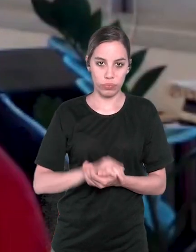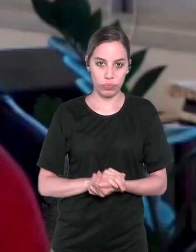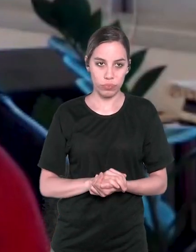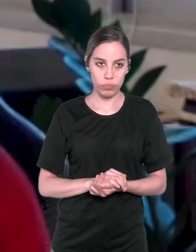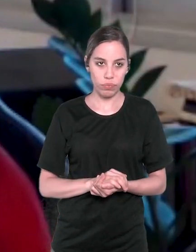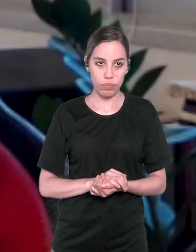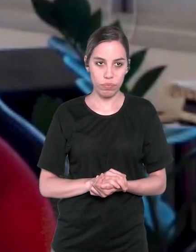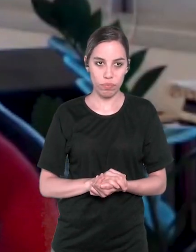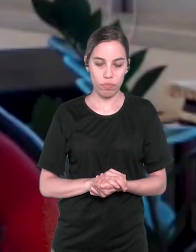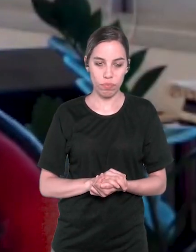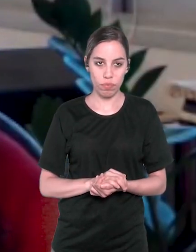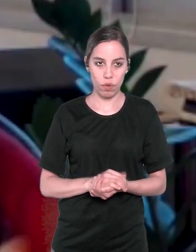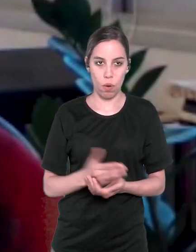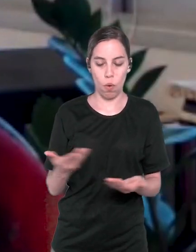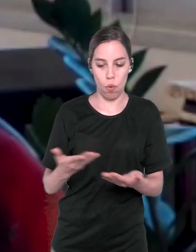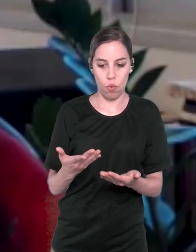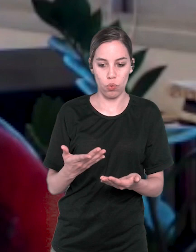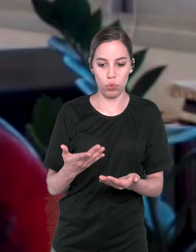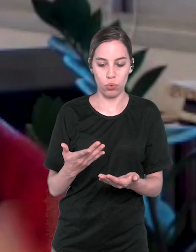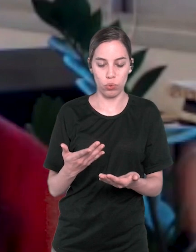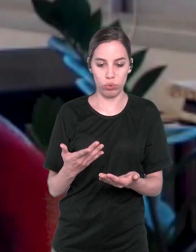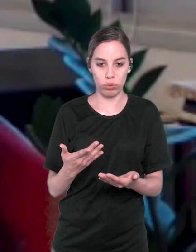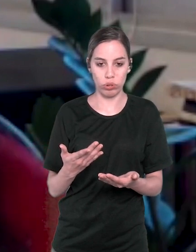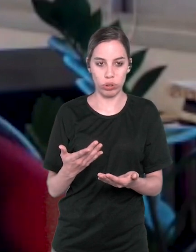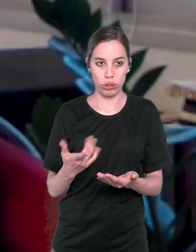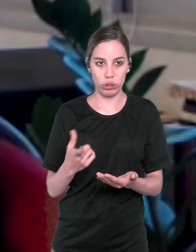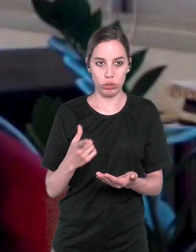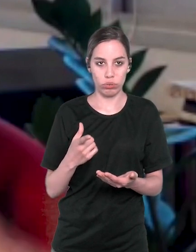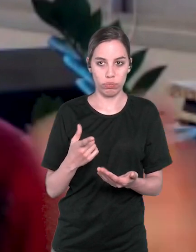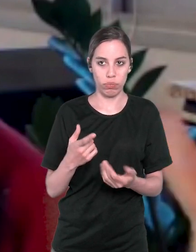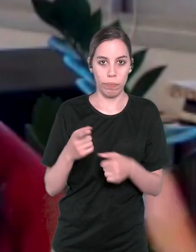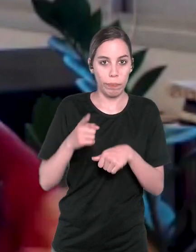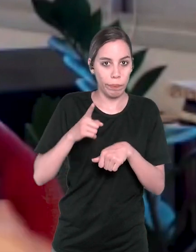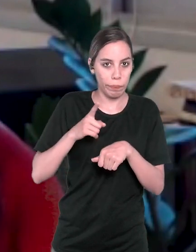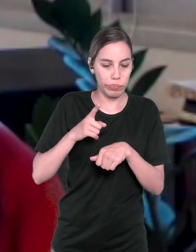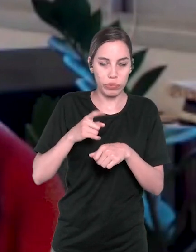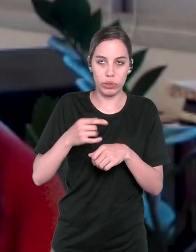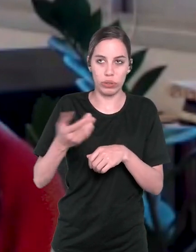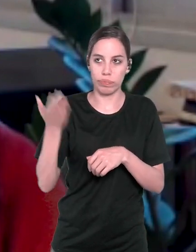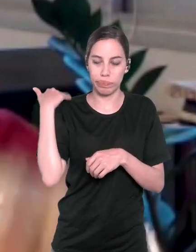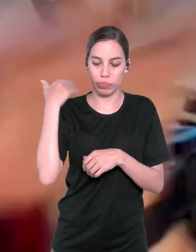aqui, atualmente, né? Por exemplo, durante a pandemia,